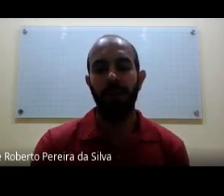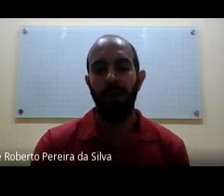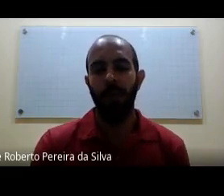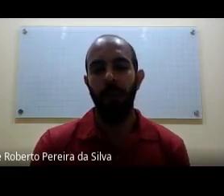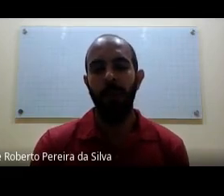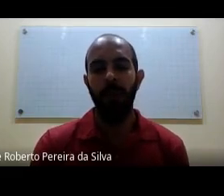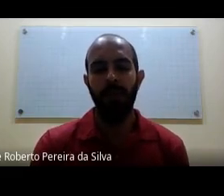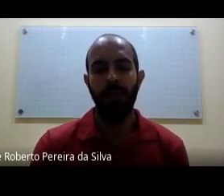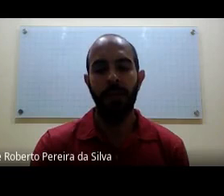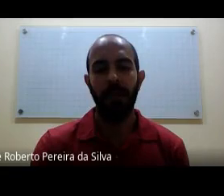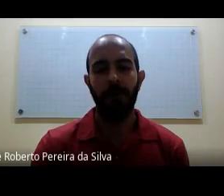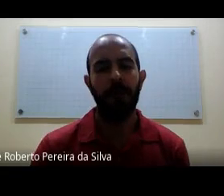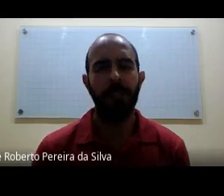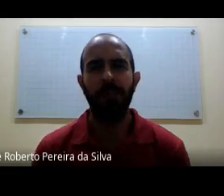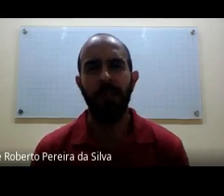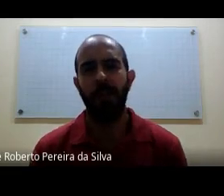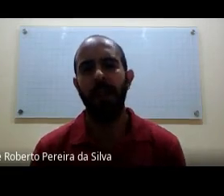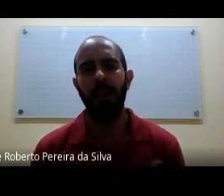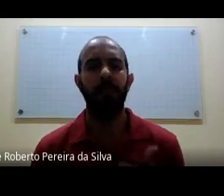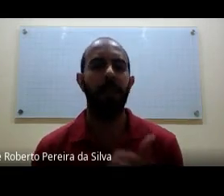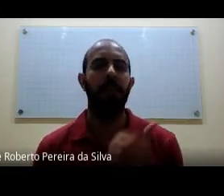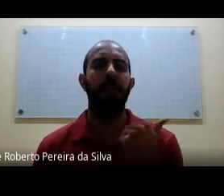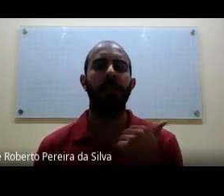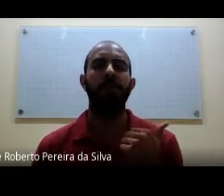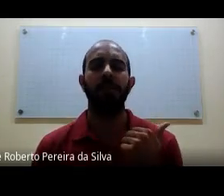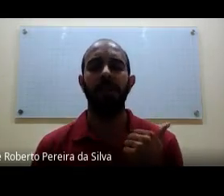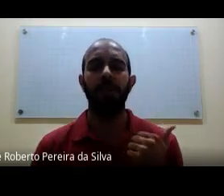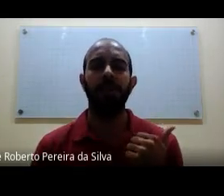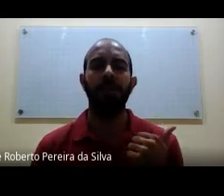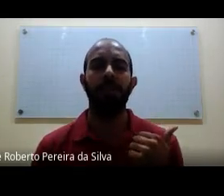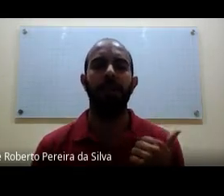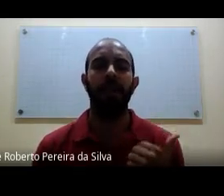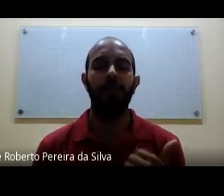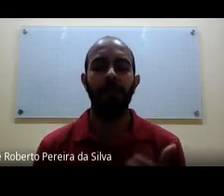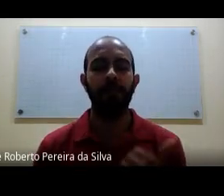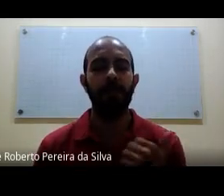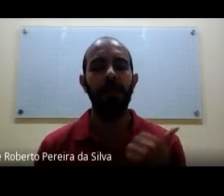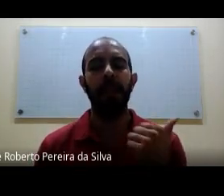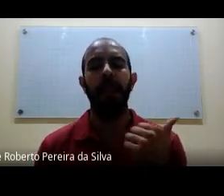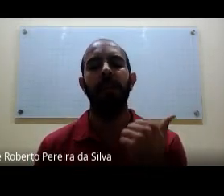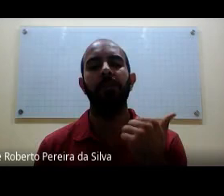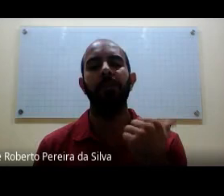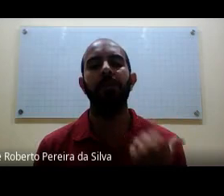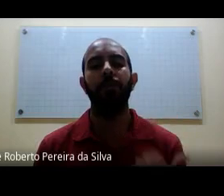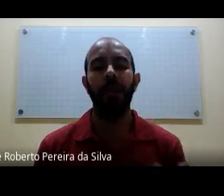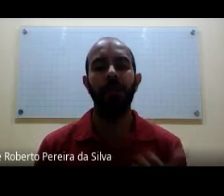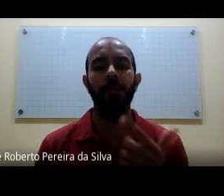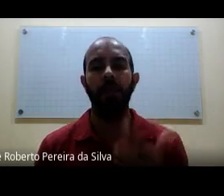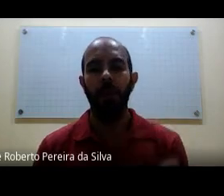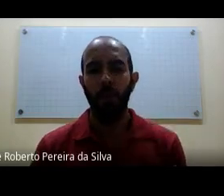como sendo μ vezes B. Então, a gente vai lembrar na equaçãozinha anterior que a gente tinha trabalhado, era dado como